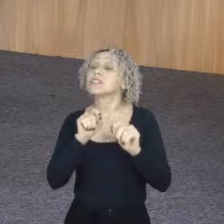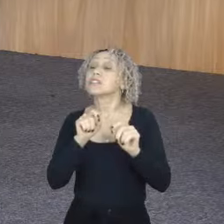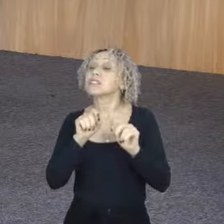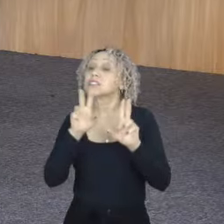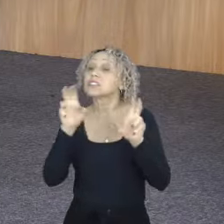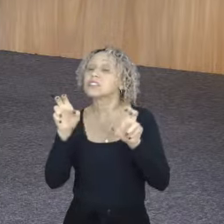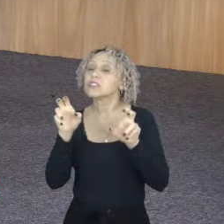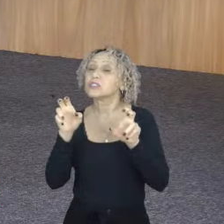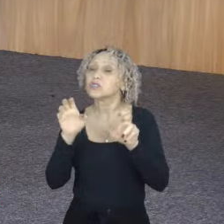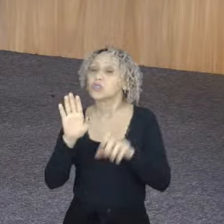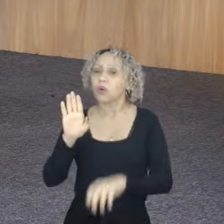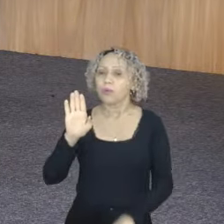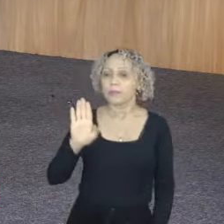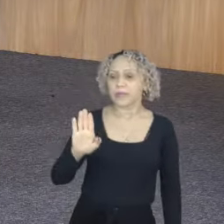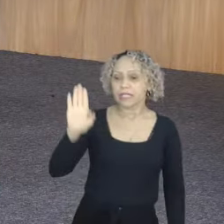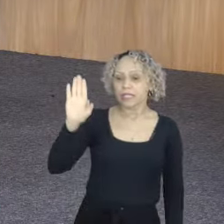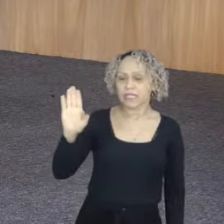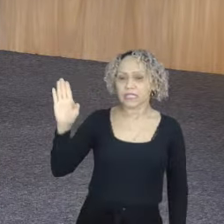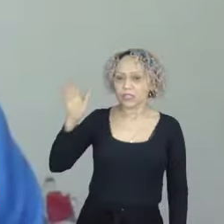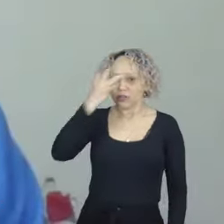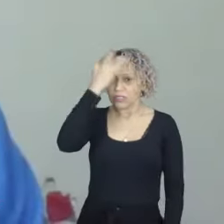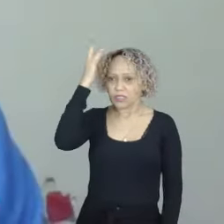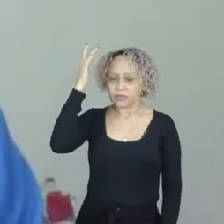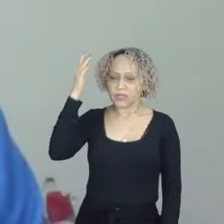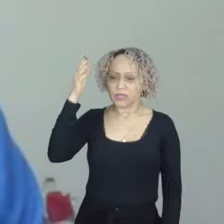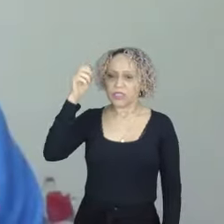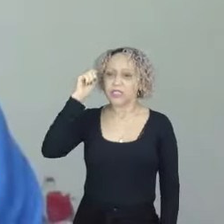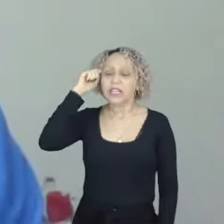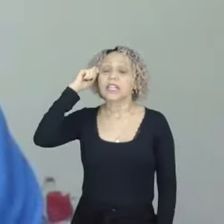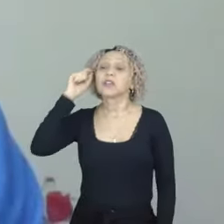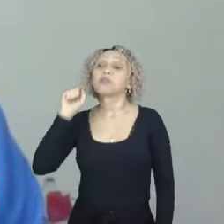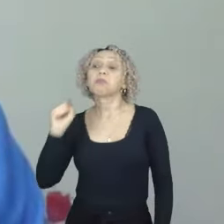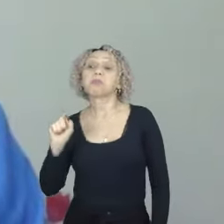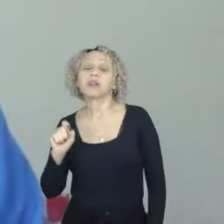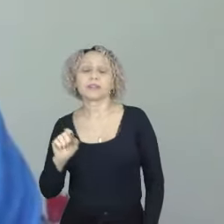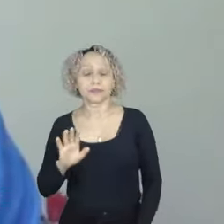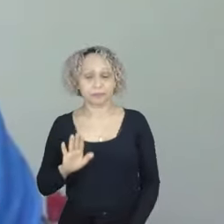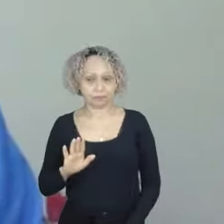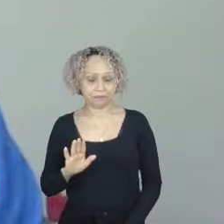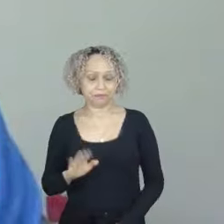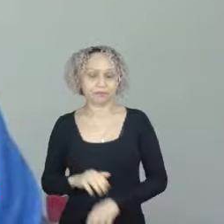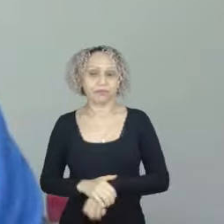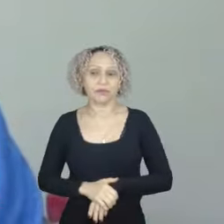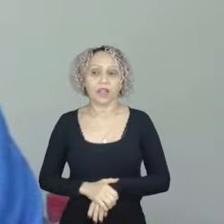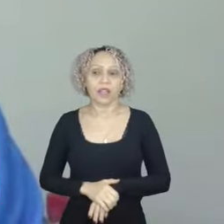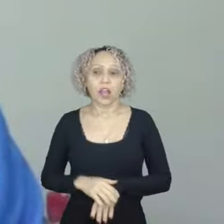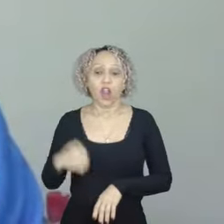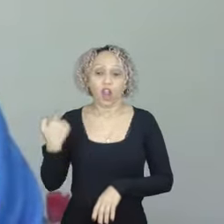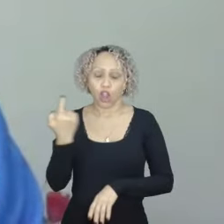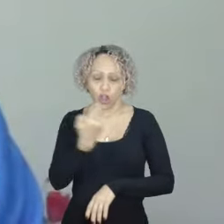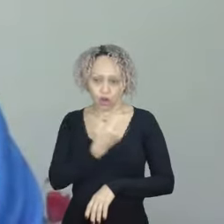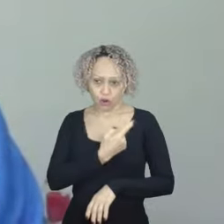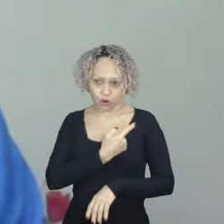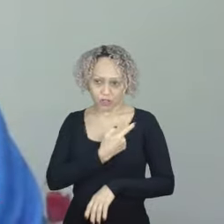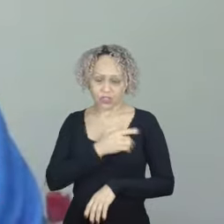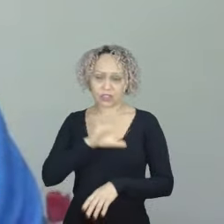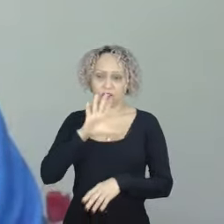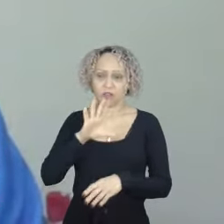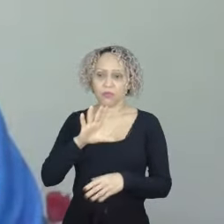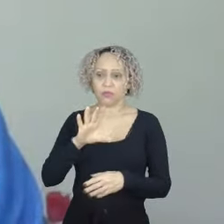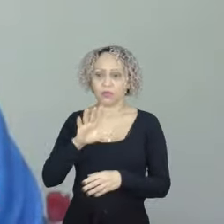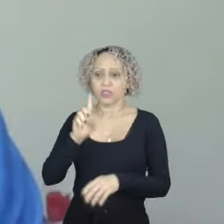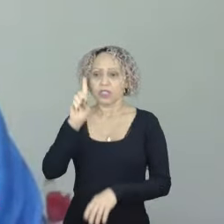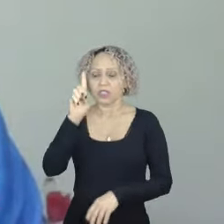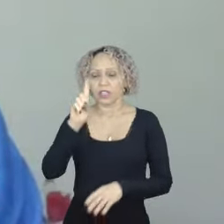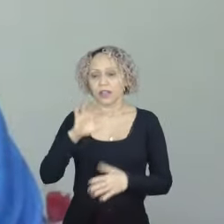para nós do PT, para a gente que faz essa mescla de dirigente partidário com militante